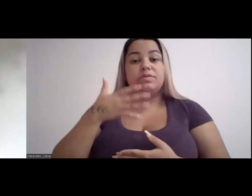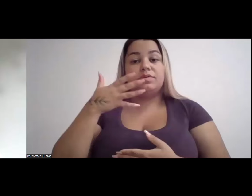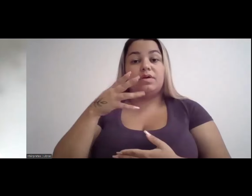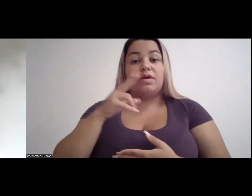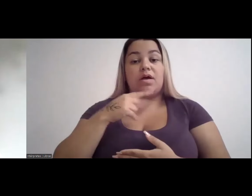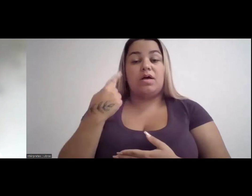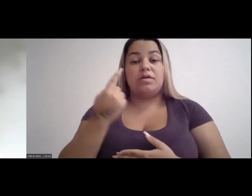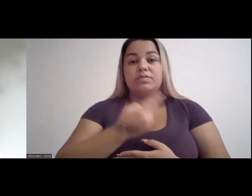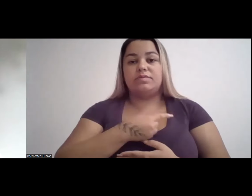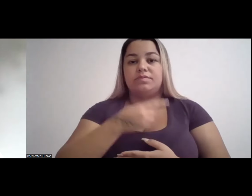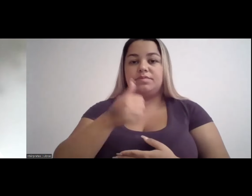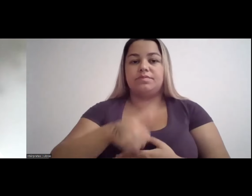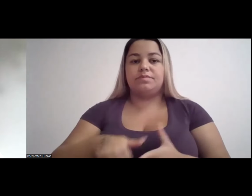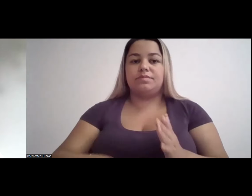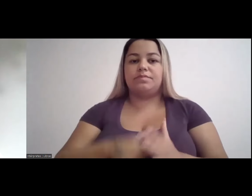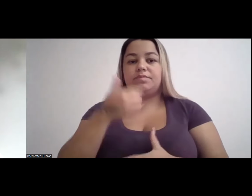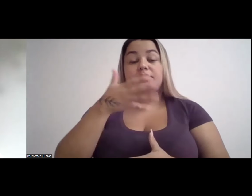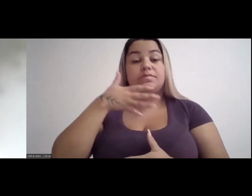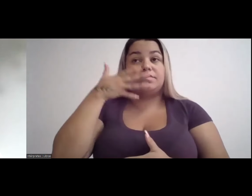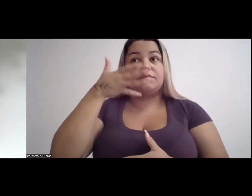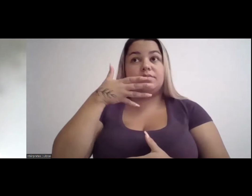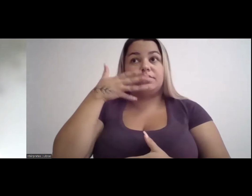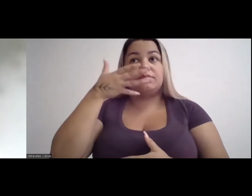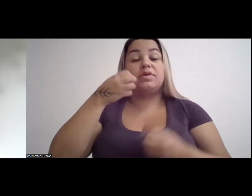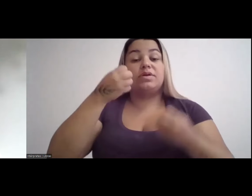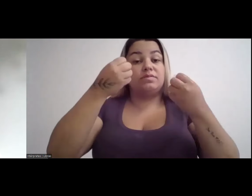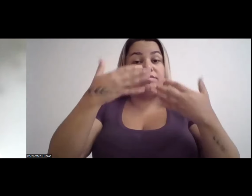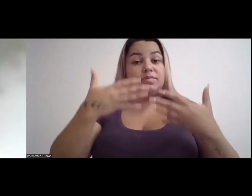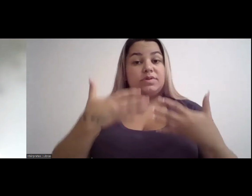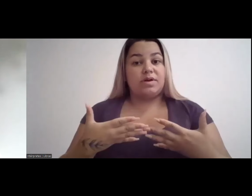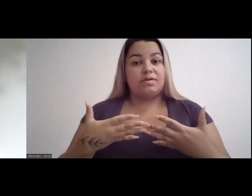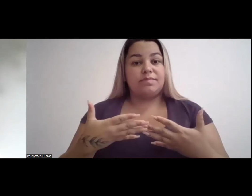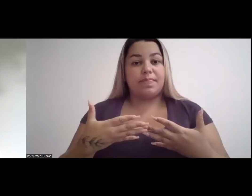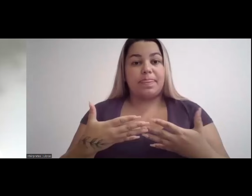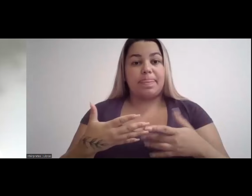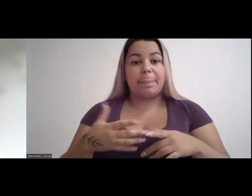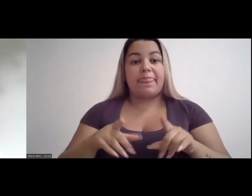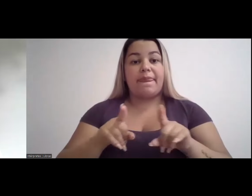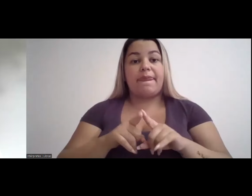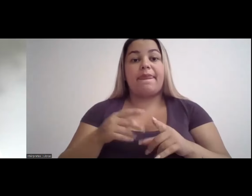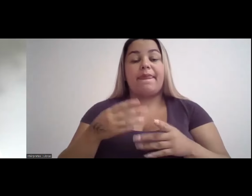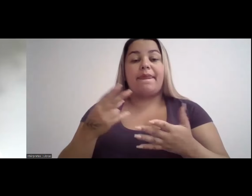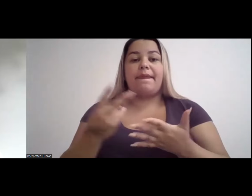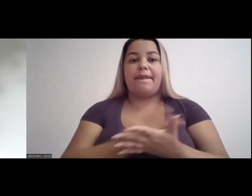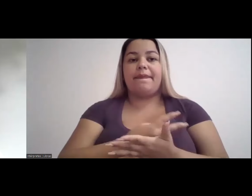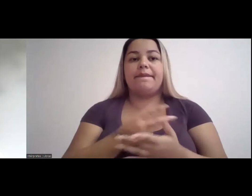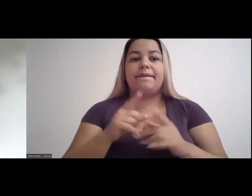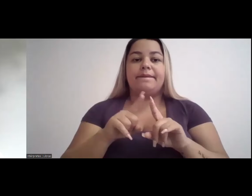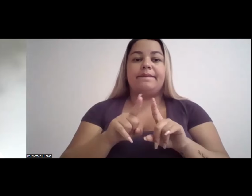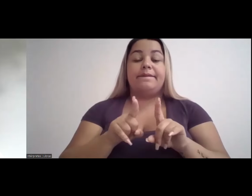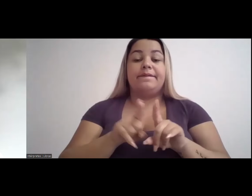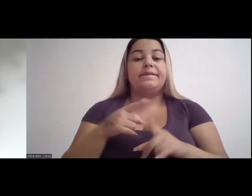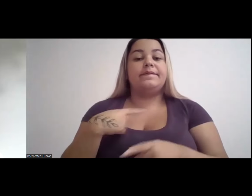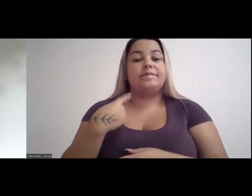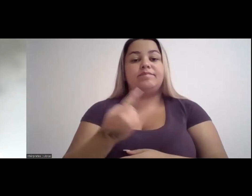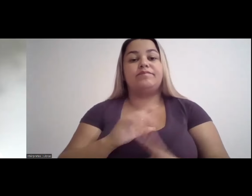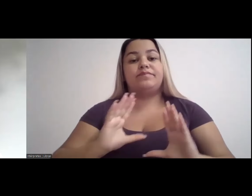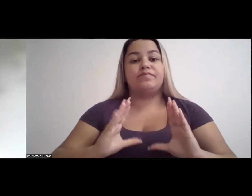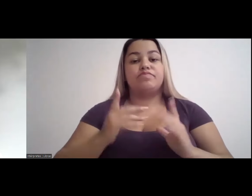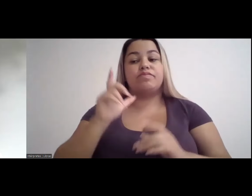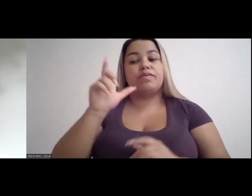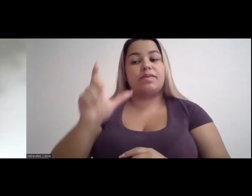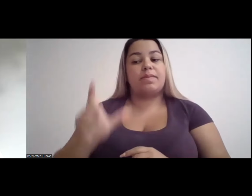primeira palestrante e explicar um pouquinho para vocês como é que vai ser a dinâmica, né, do nosso evento. Cada uma das